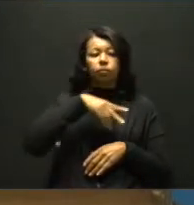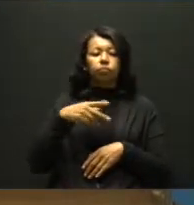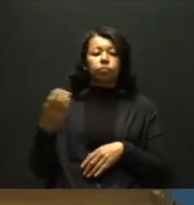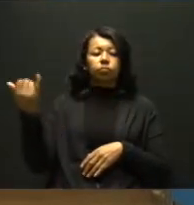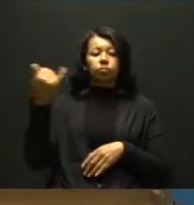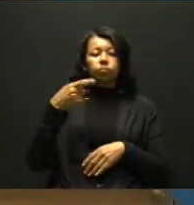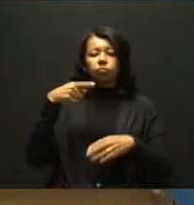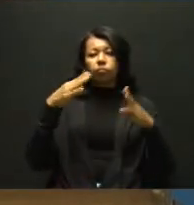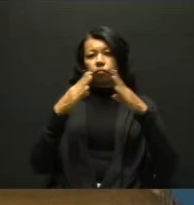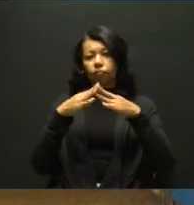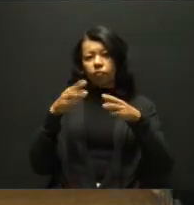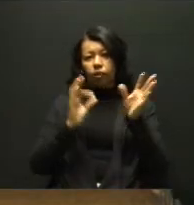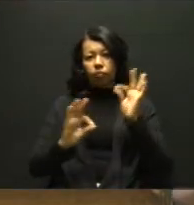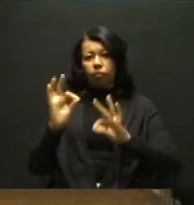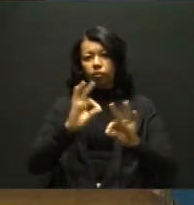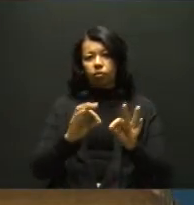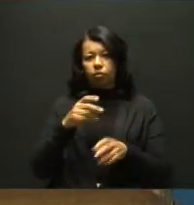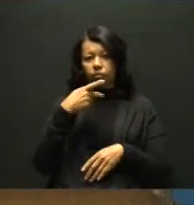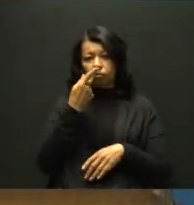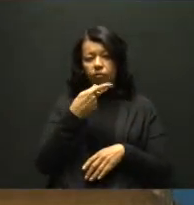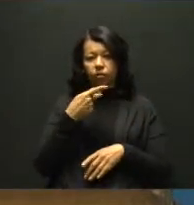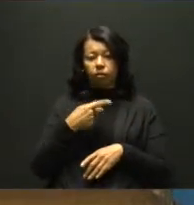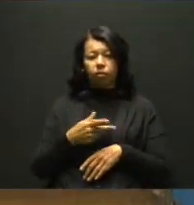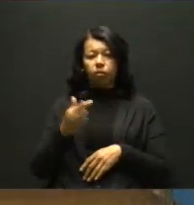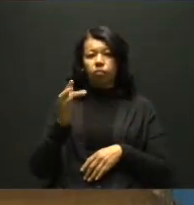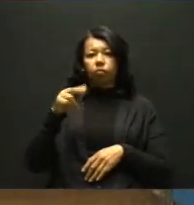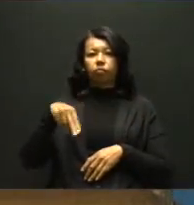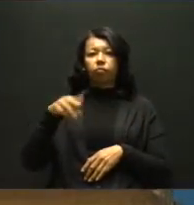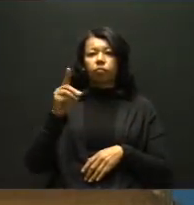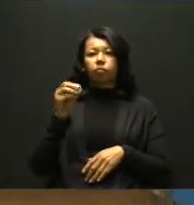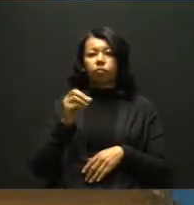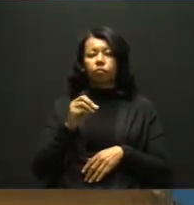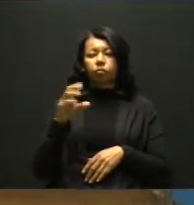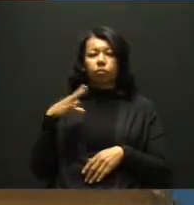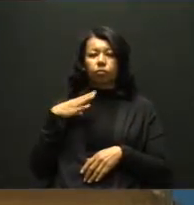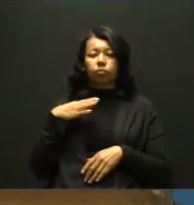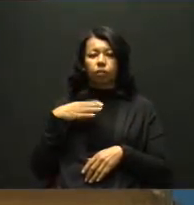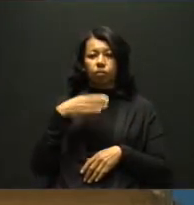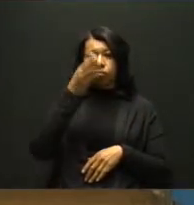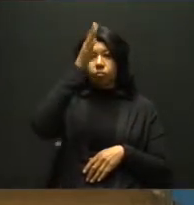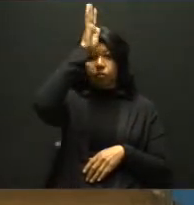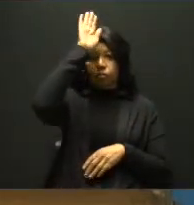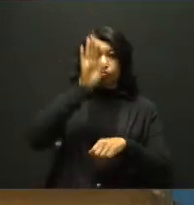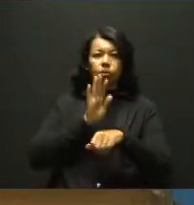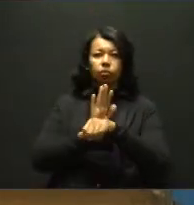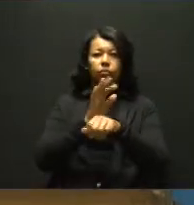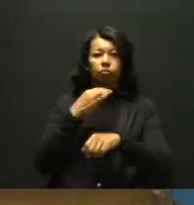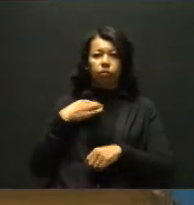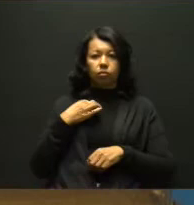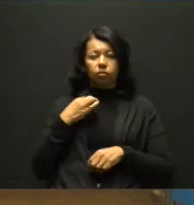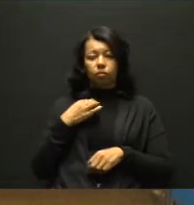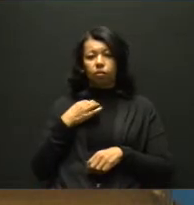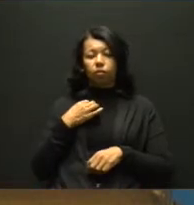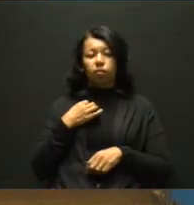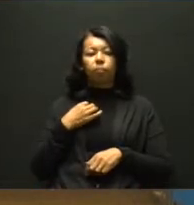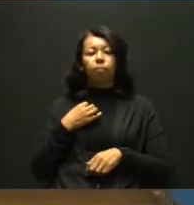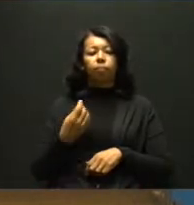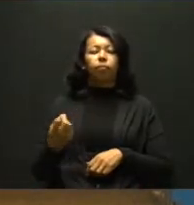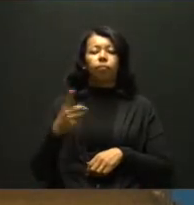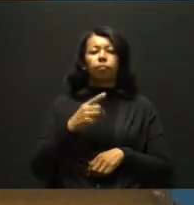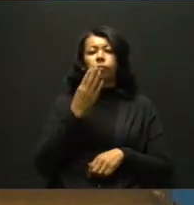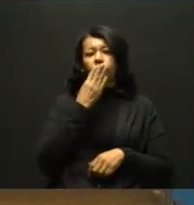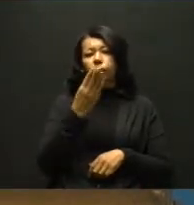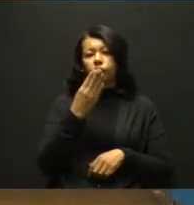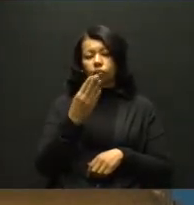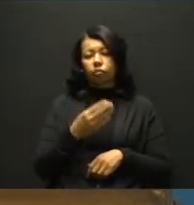verdade esse projeto ao qual eu citei que é o fundo municipal e do corpo de bombeiros ea contribuição voluntária premiada fica aqui o meu pedido